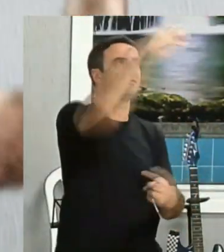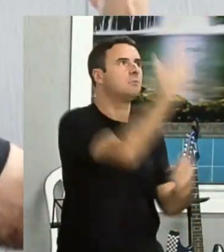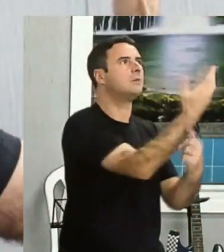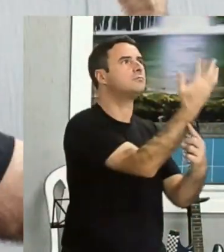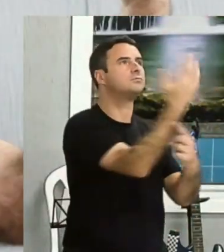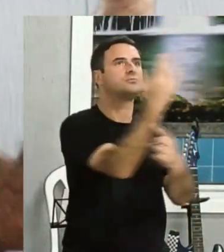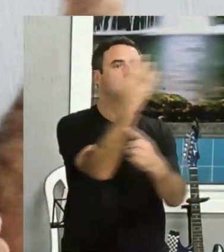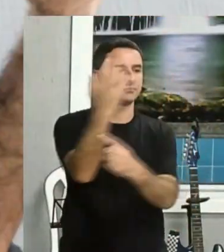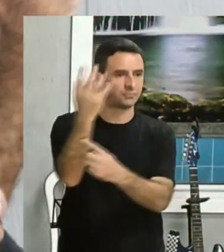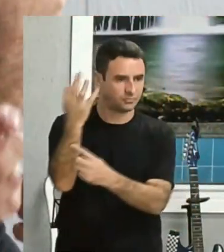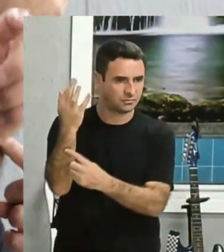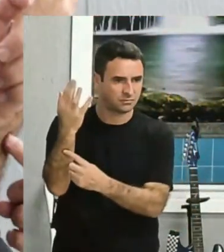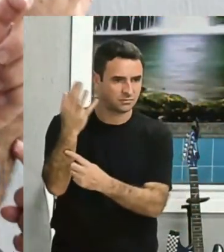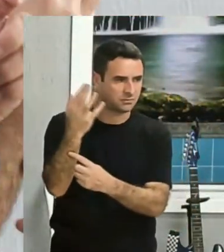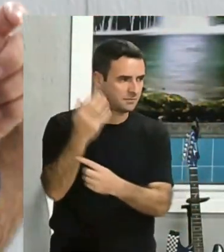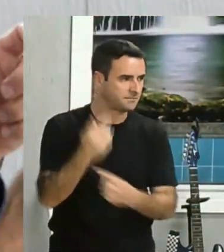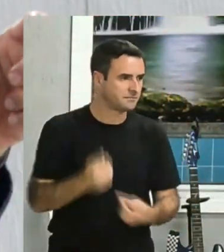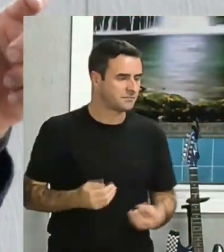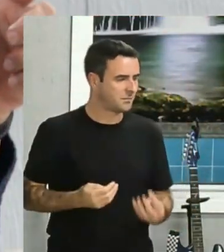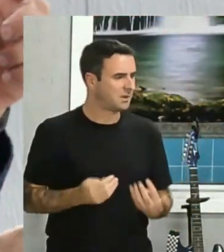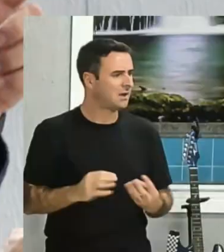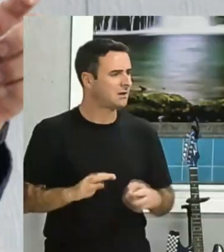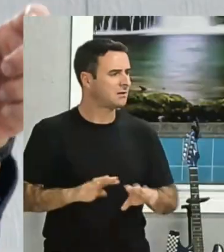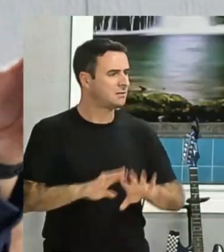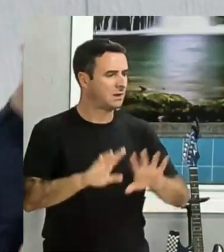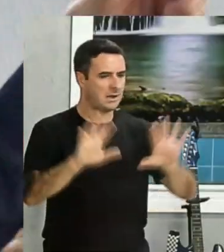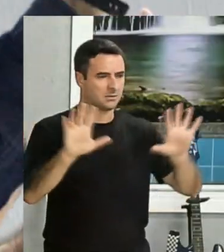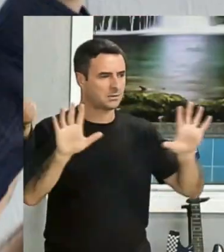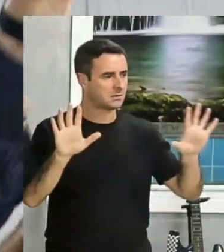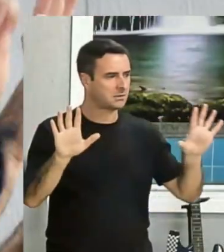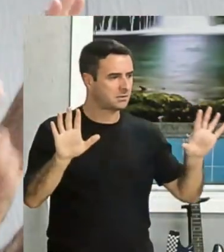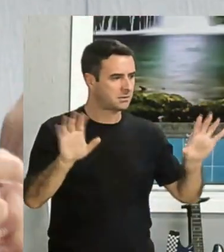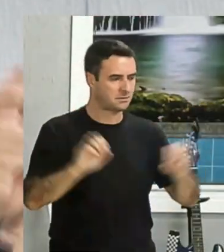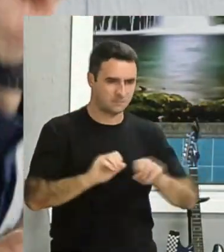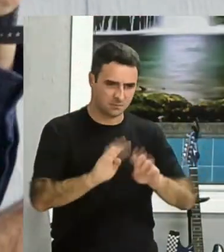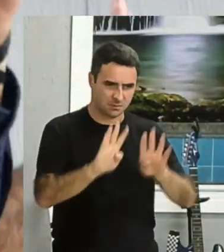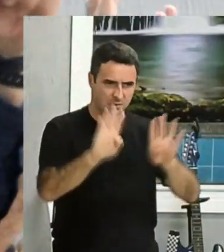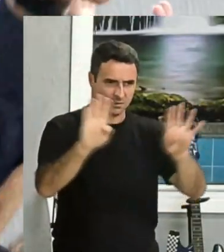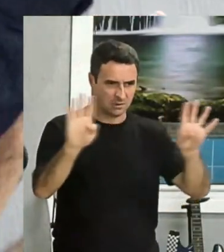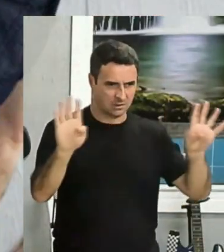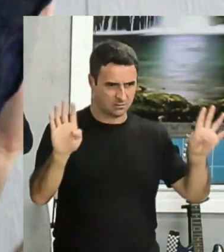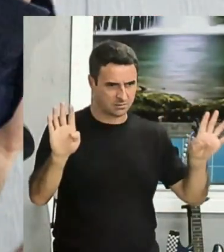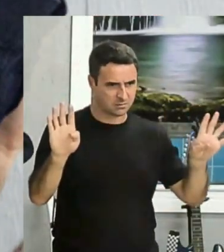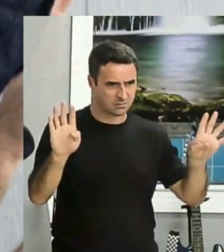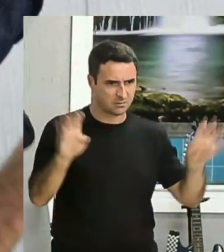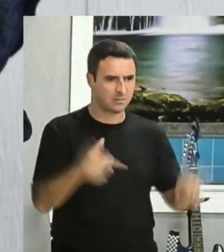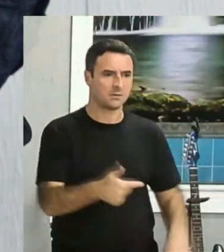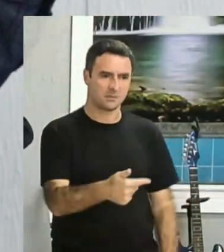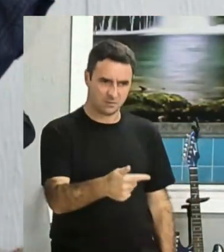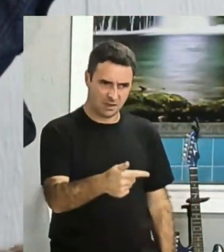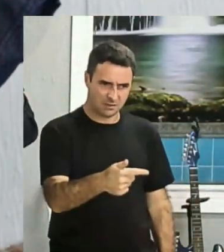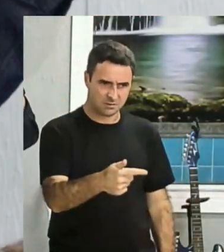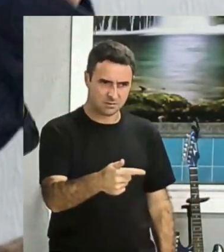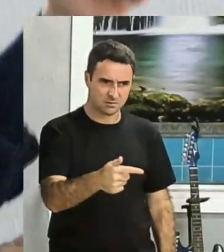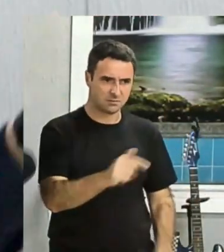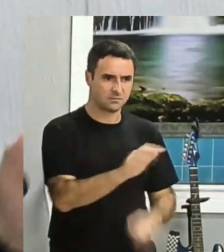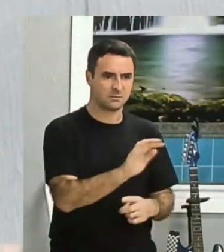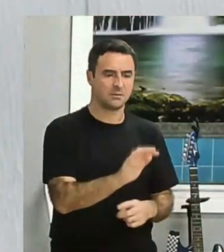Entende? Esse símbolo de Israel, chamado de menorá, era um candelabro com 7